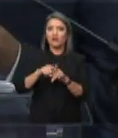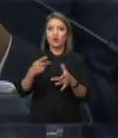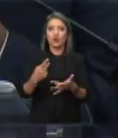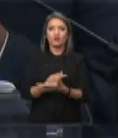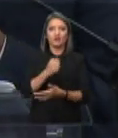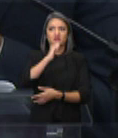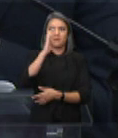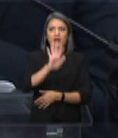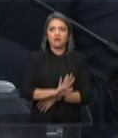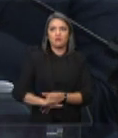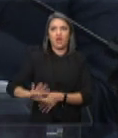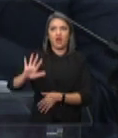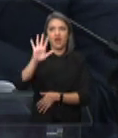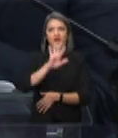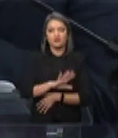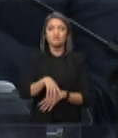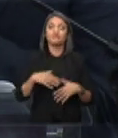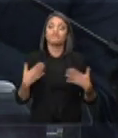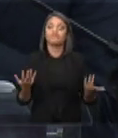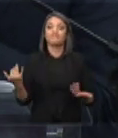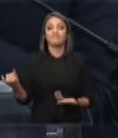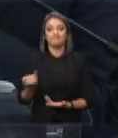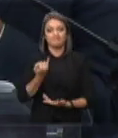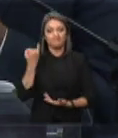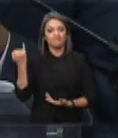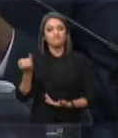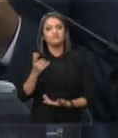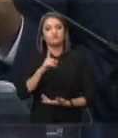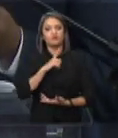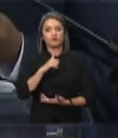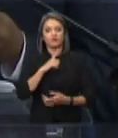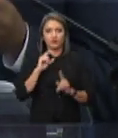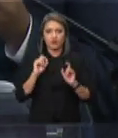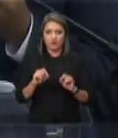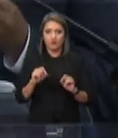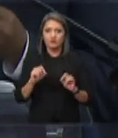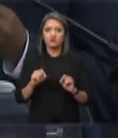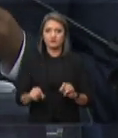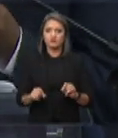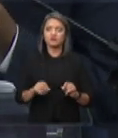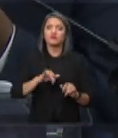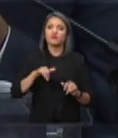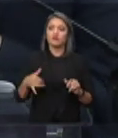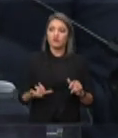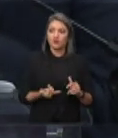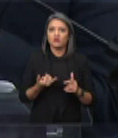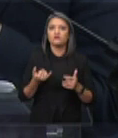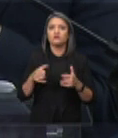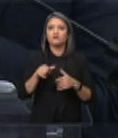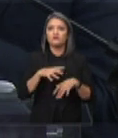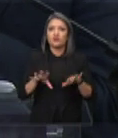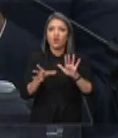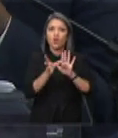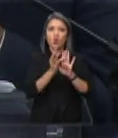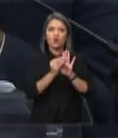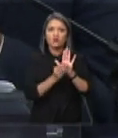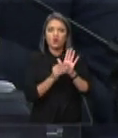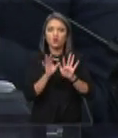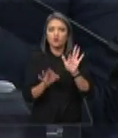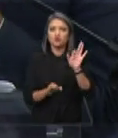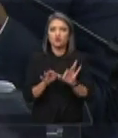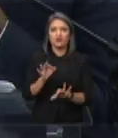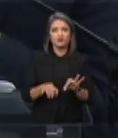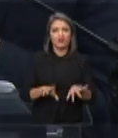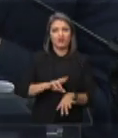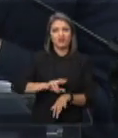então é fundamental que possamos extrair um conteúdo jurídico do mínimo existencial que ele não seja apenas uma ilusão